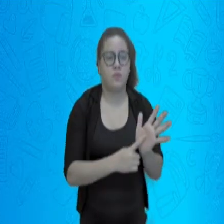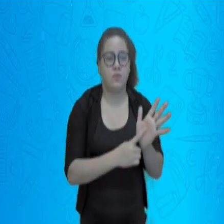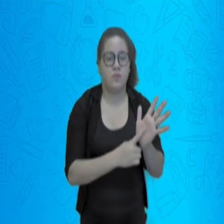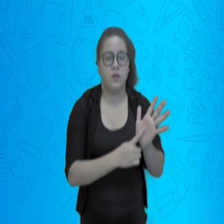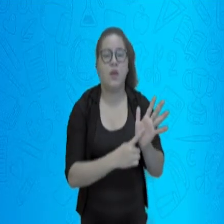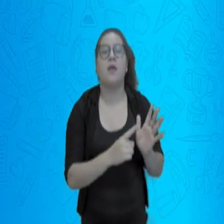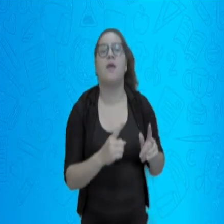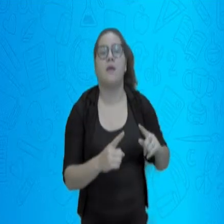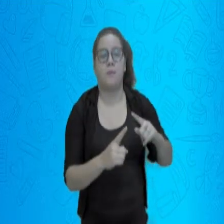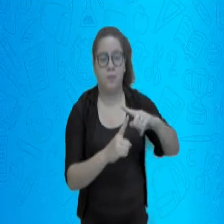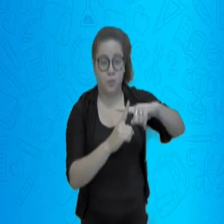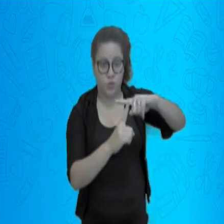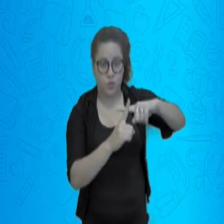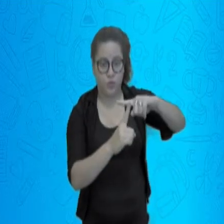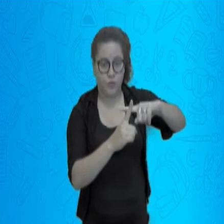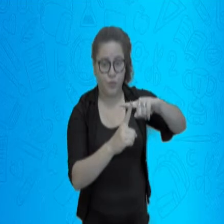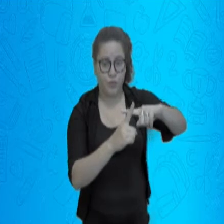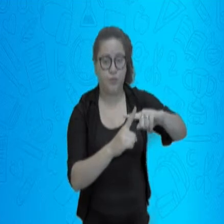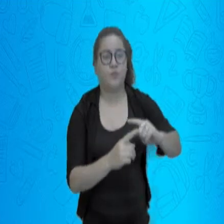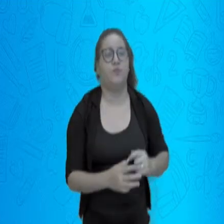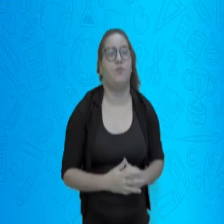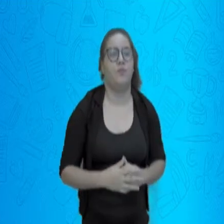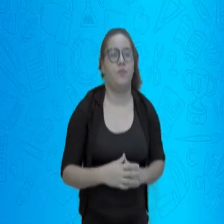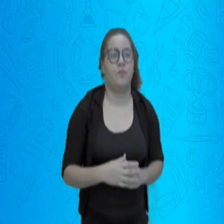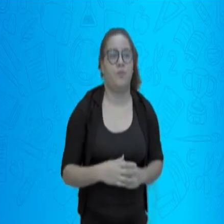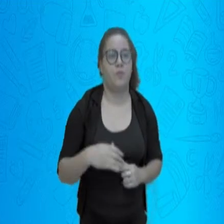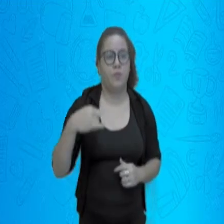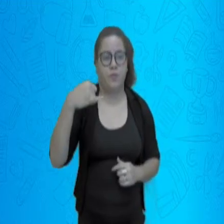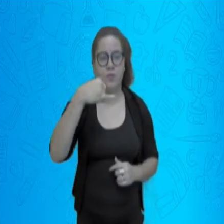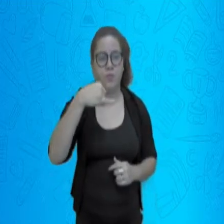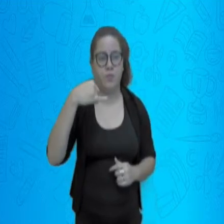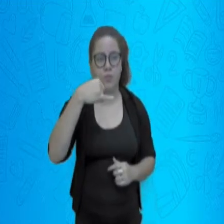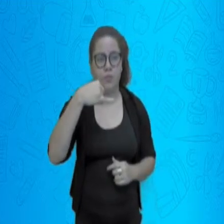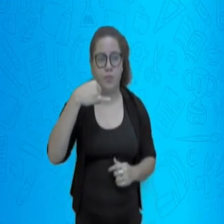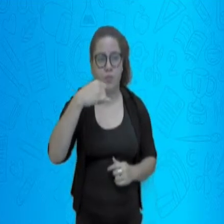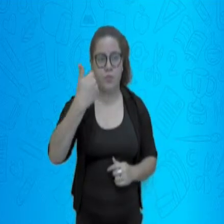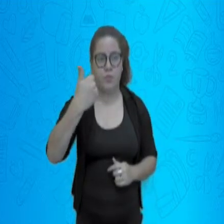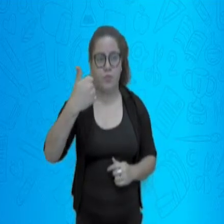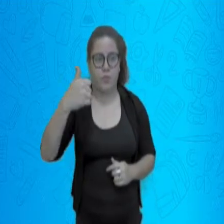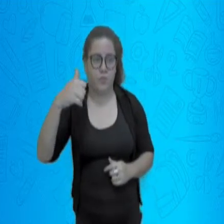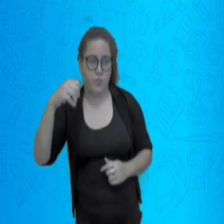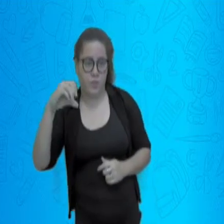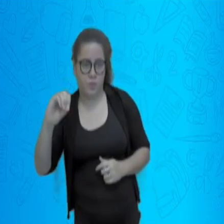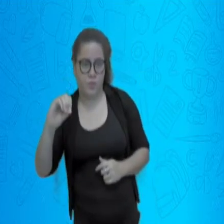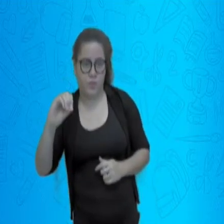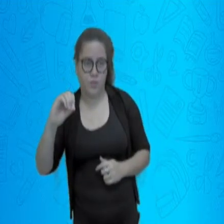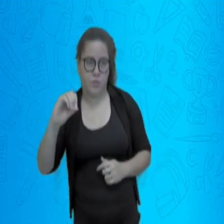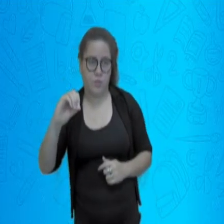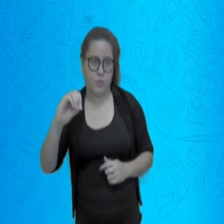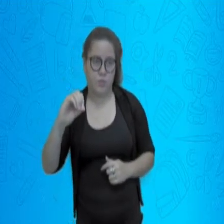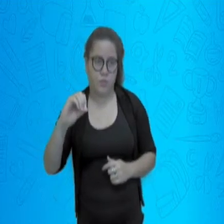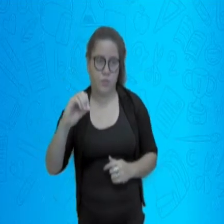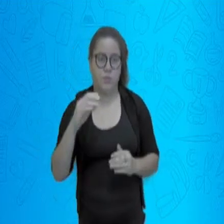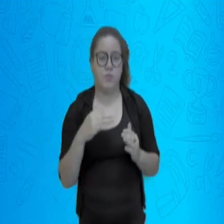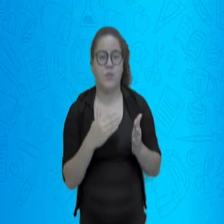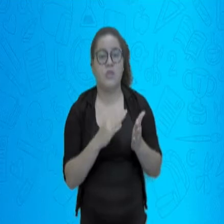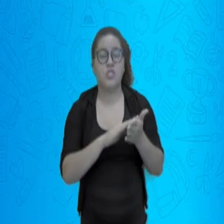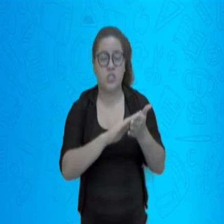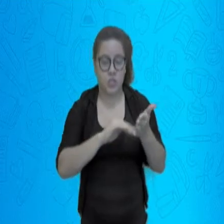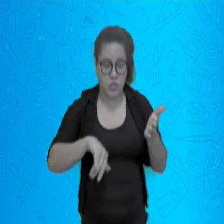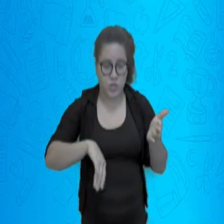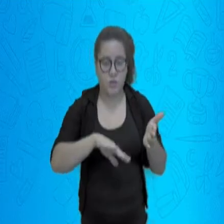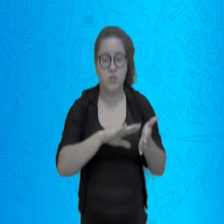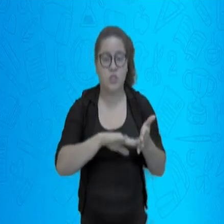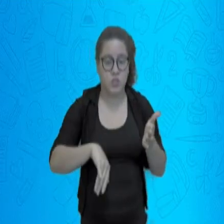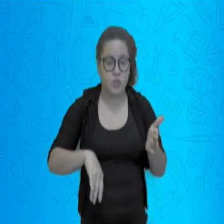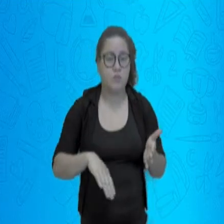sinal dele é positivo. Menos, para eu tirar esse 10 aqui. Vou mostrar aqui para